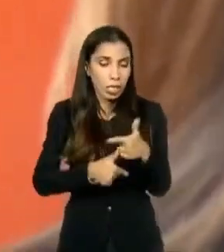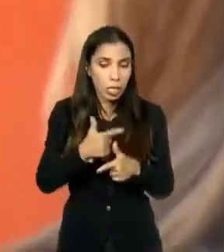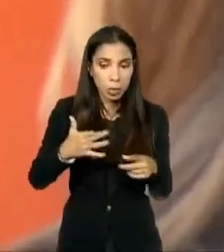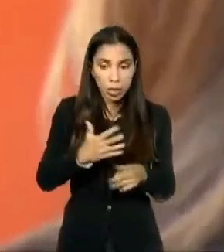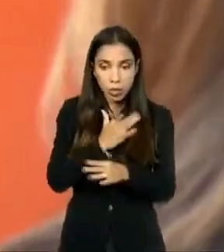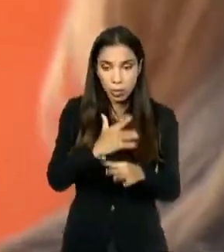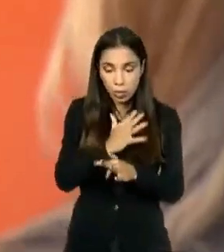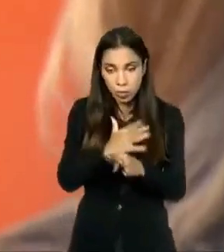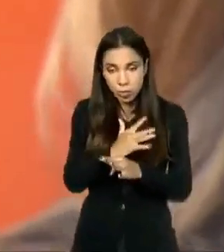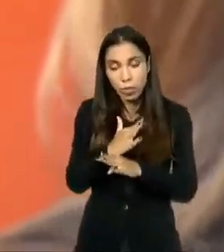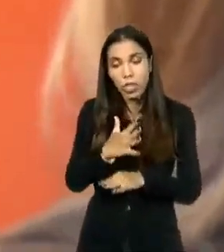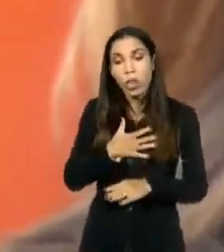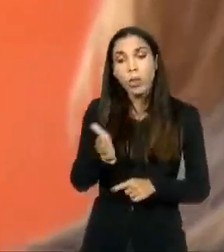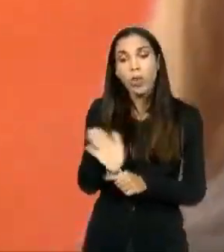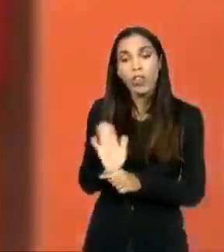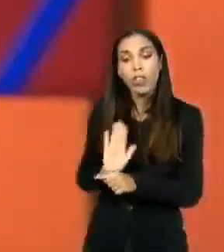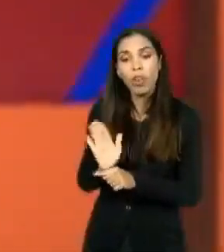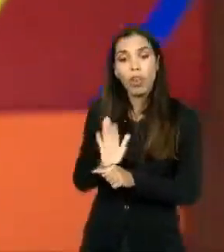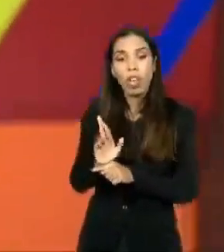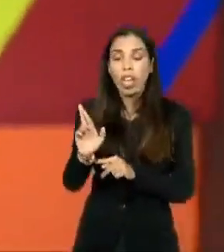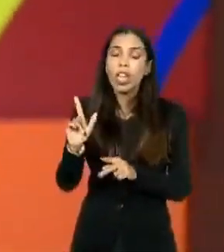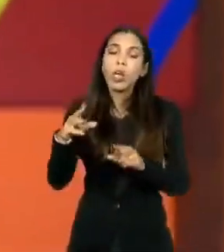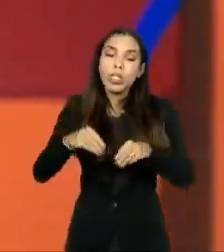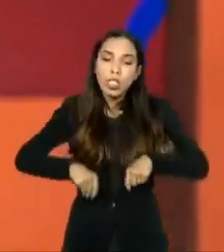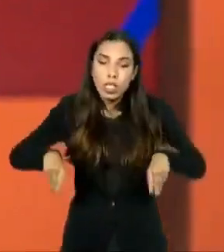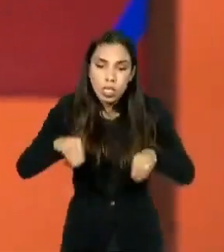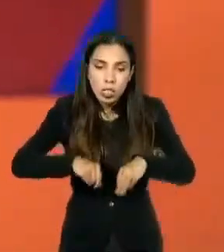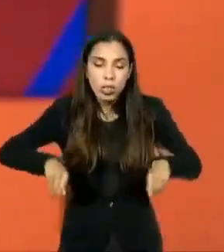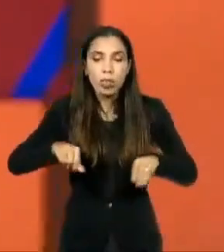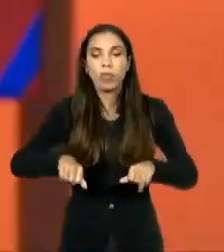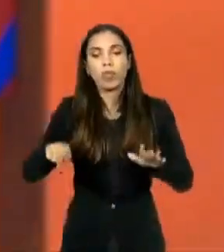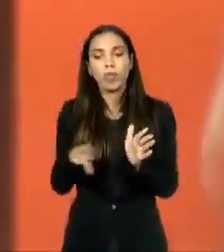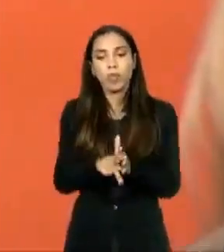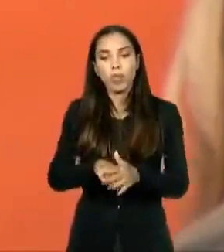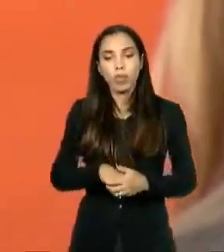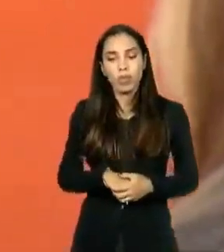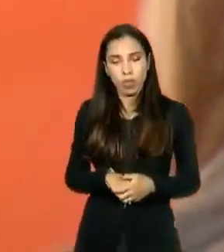urbanismo. Os meus filmes ele têm uma relação com o território, têm uma relação